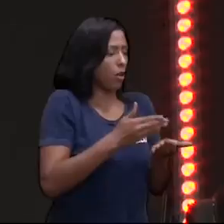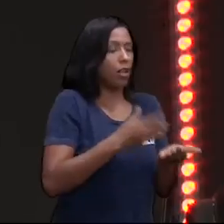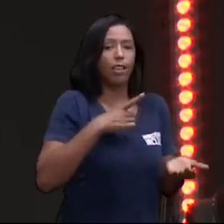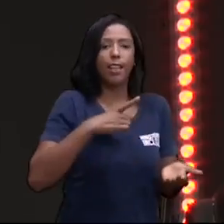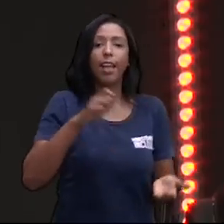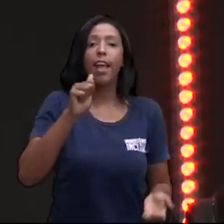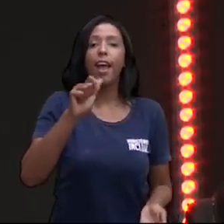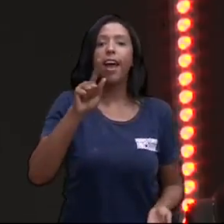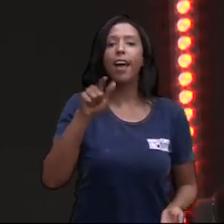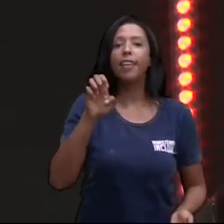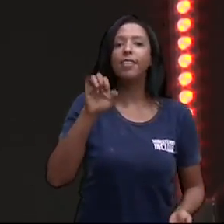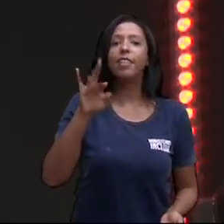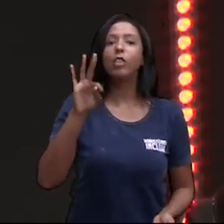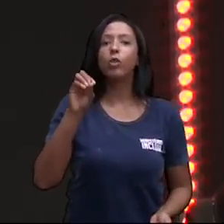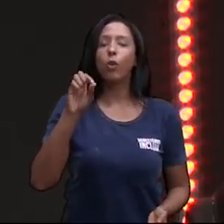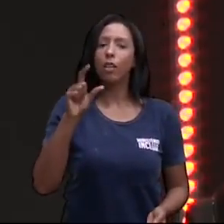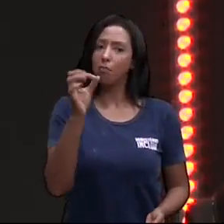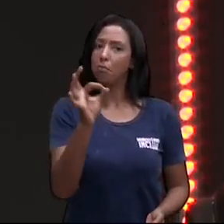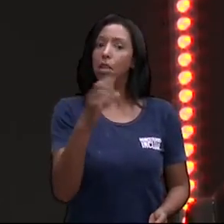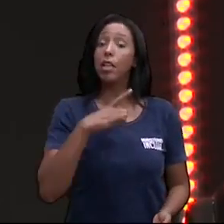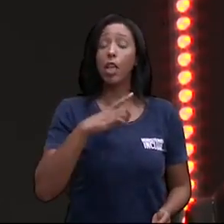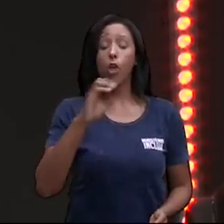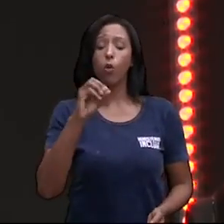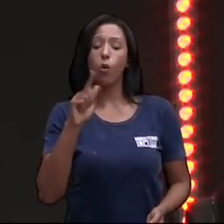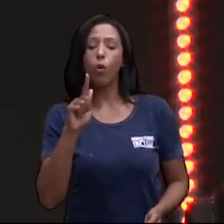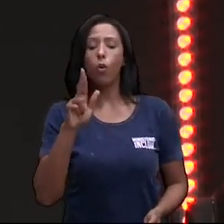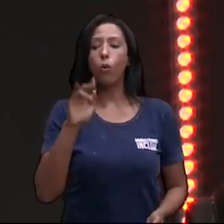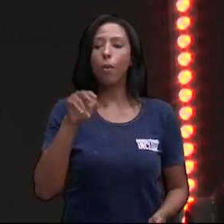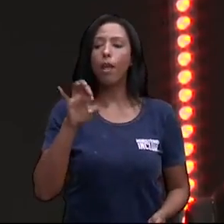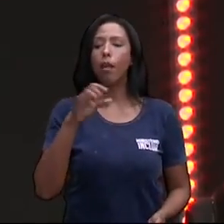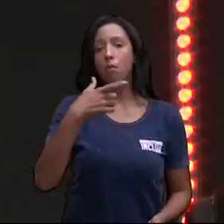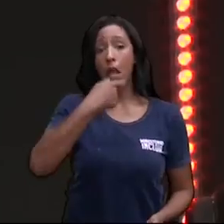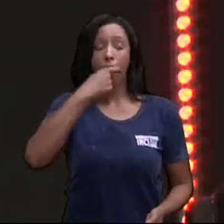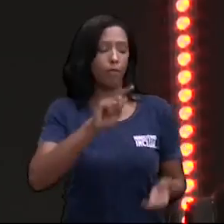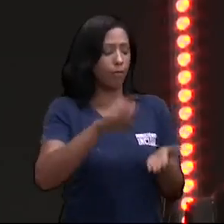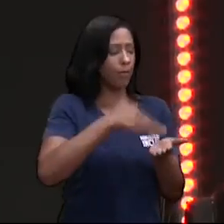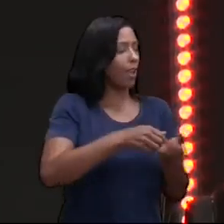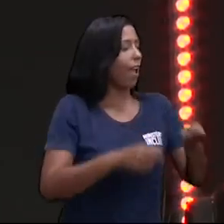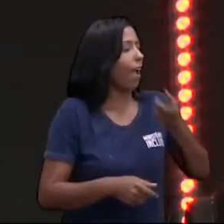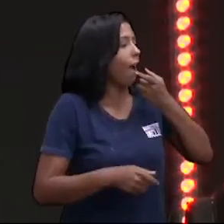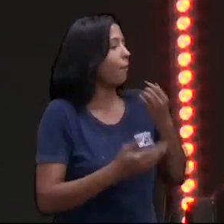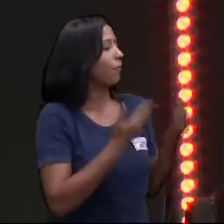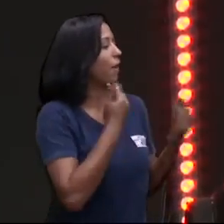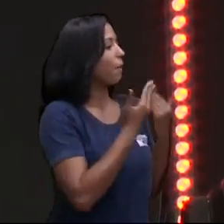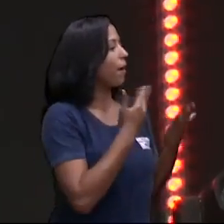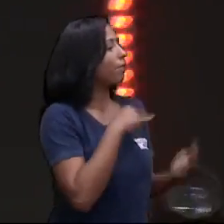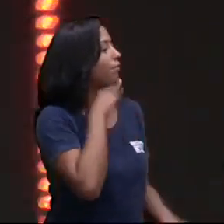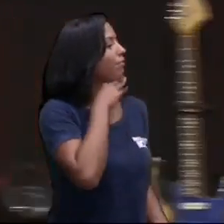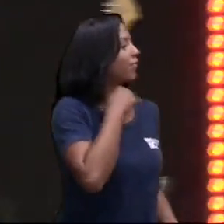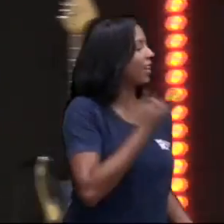uma de cogumelo ó que delícia legal e a gente vai comendo daquela pastinha e a gente vai batendo papo depois